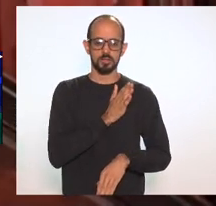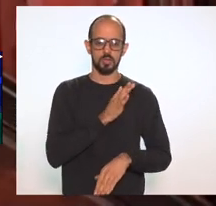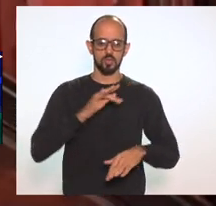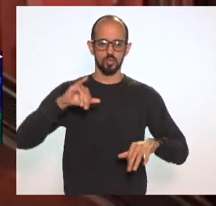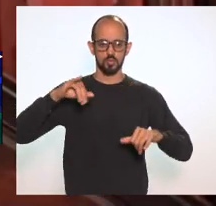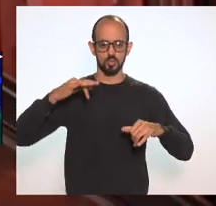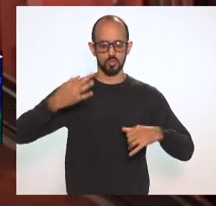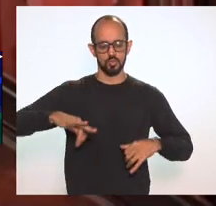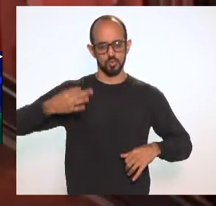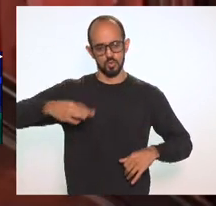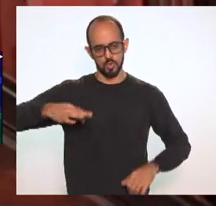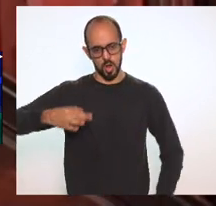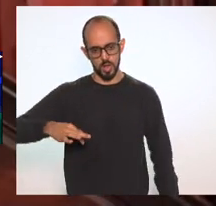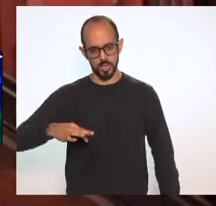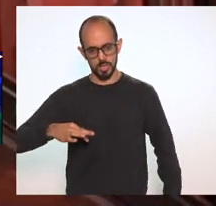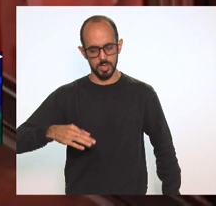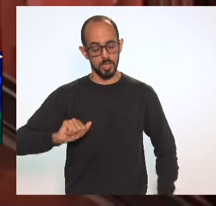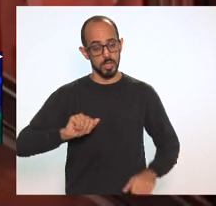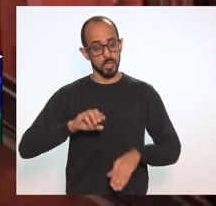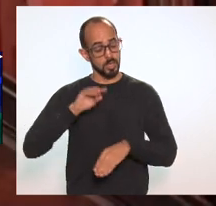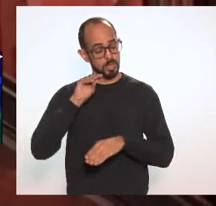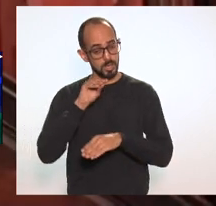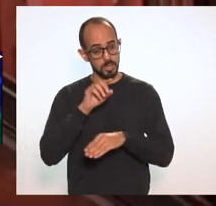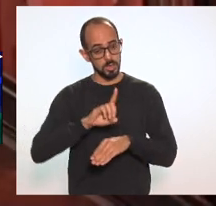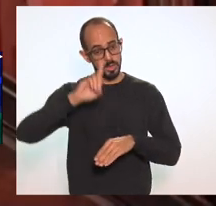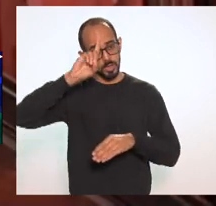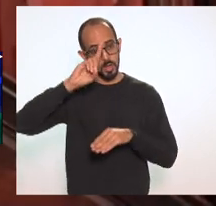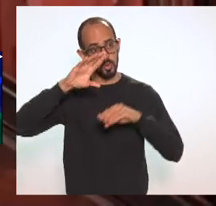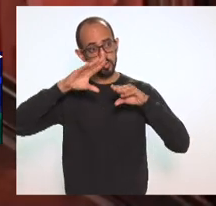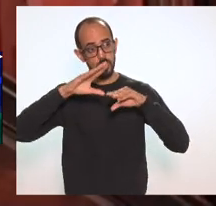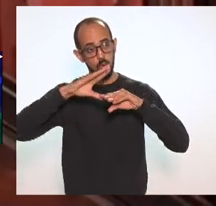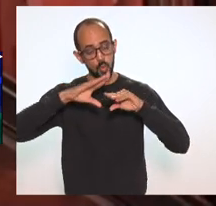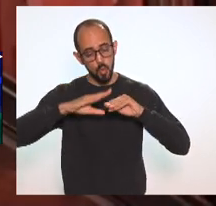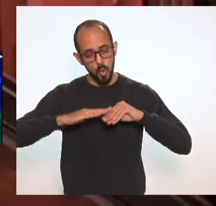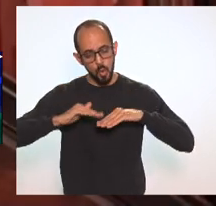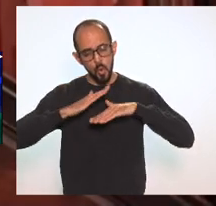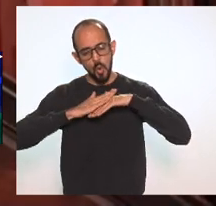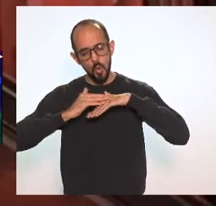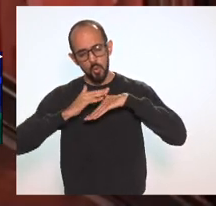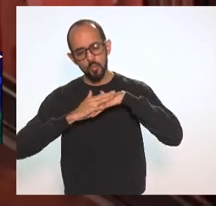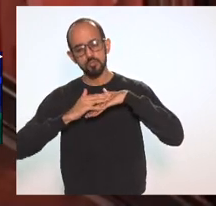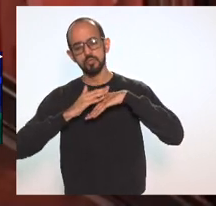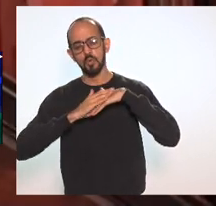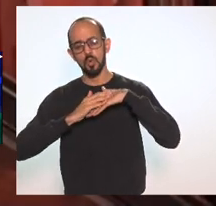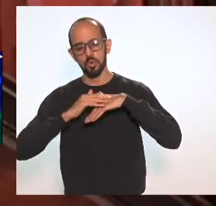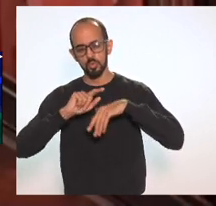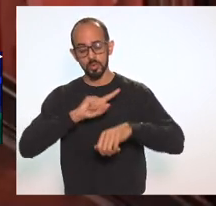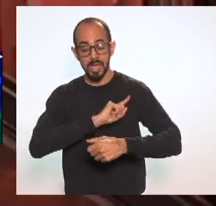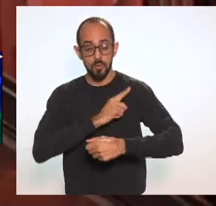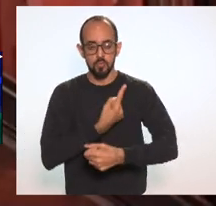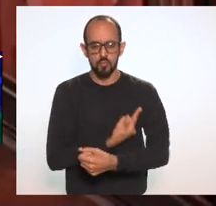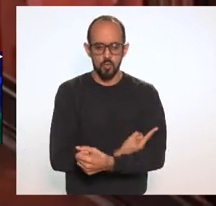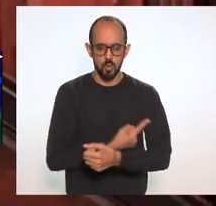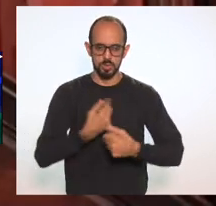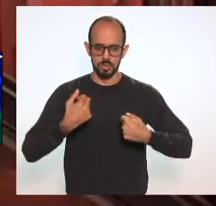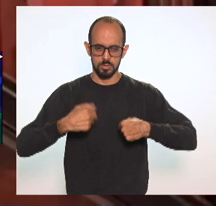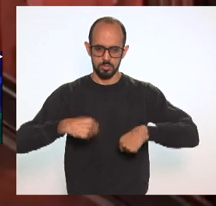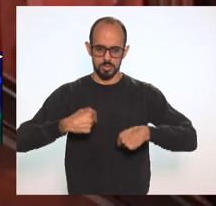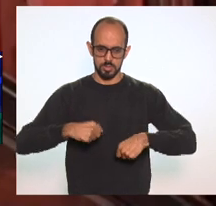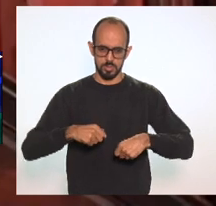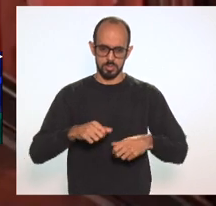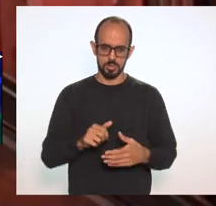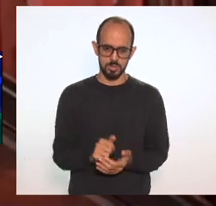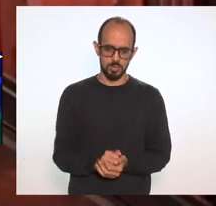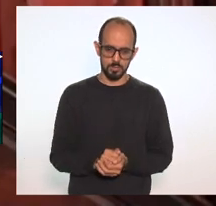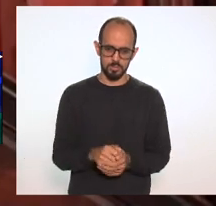luto que Deus venha trazer aí o conforto que Deus venha trazer a força necessária nesse momento tão difícil